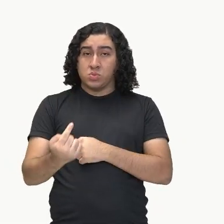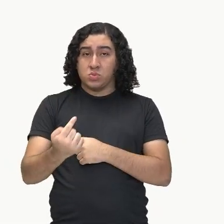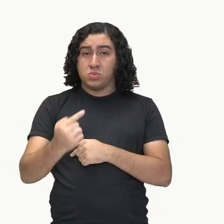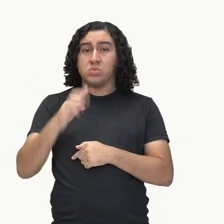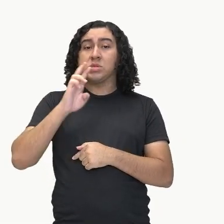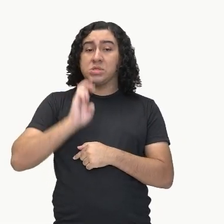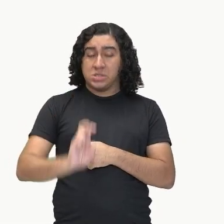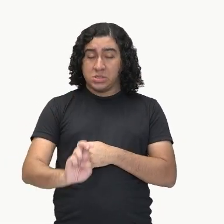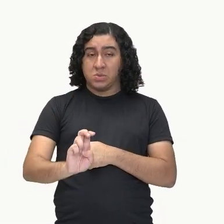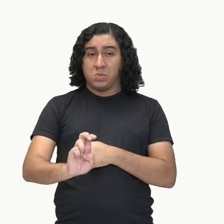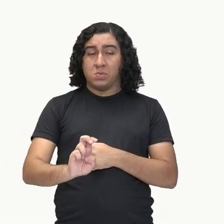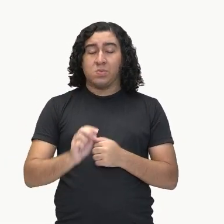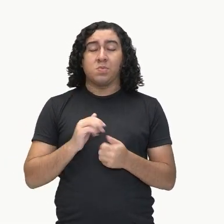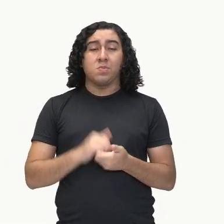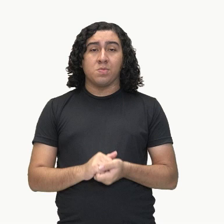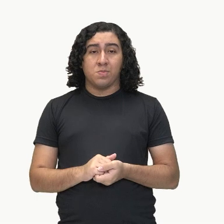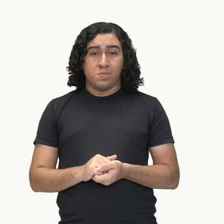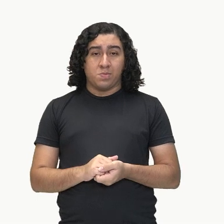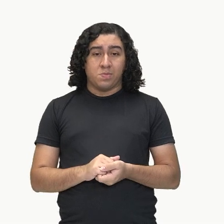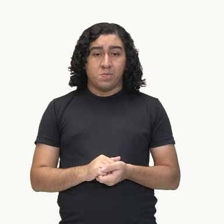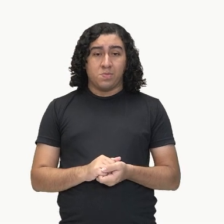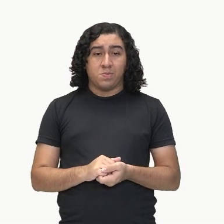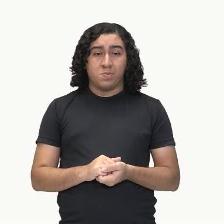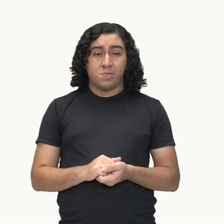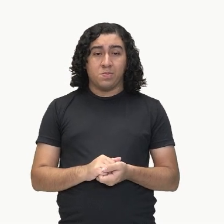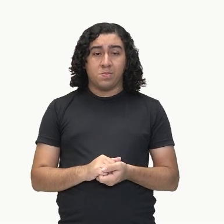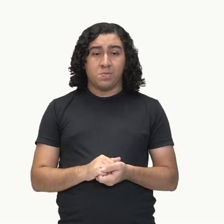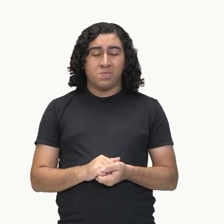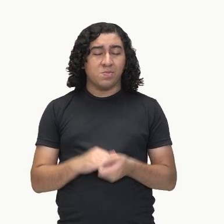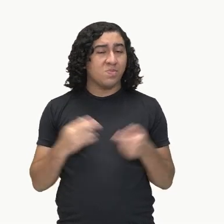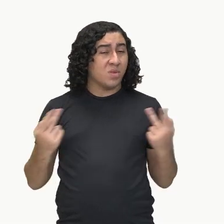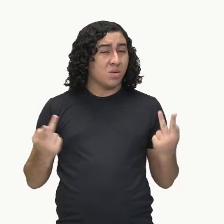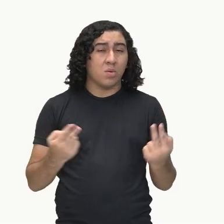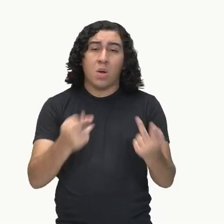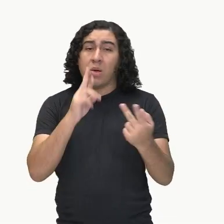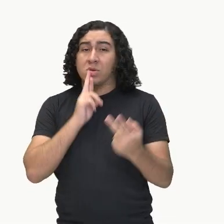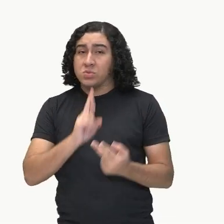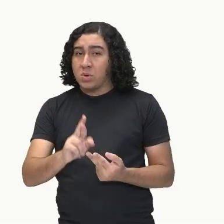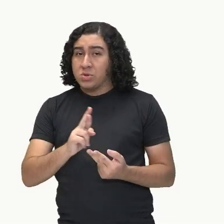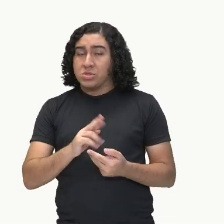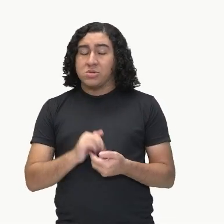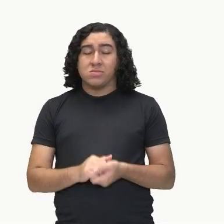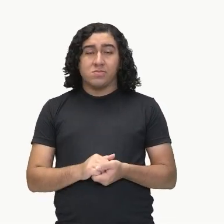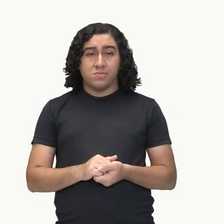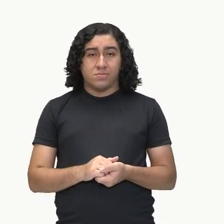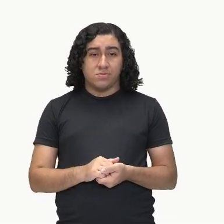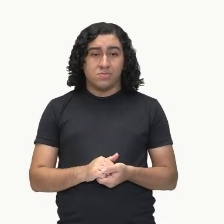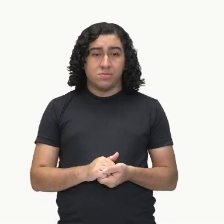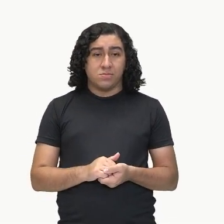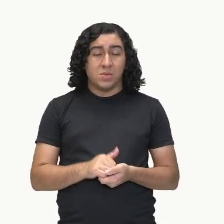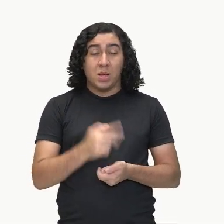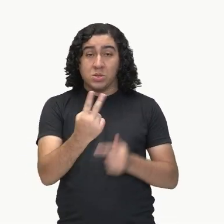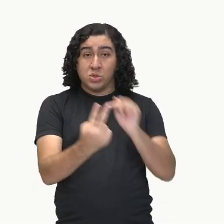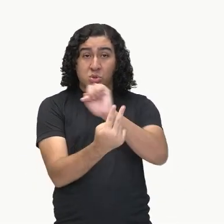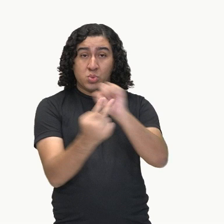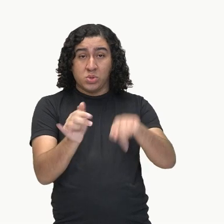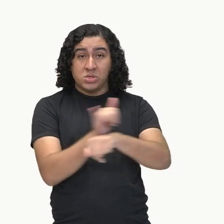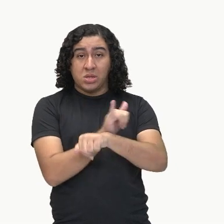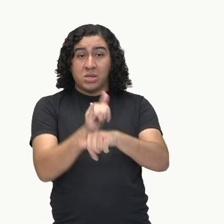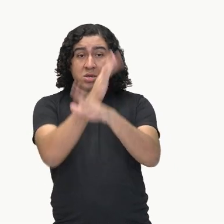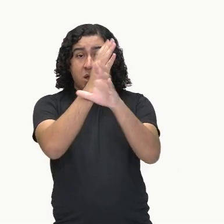1, 5. Percebeu que é o mesmo resultado? São dois modos diferentes